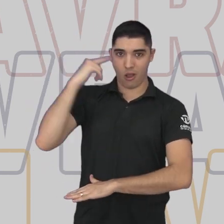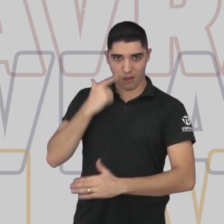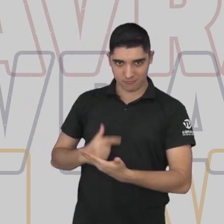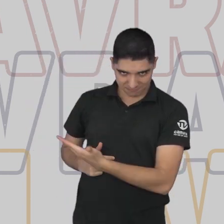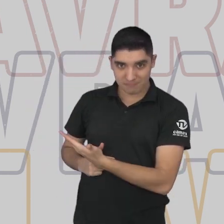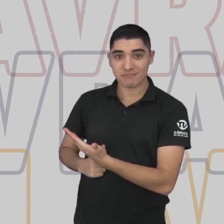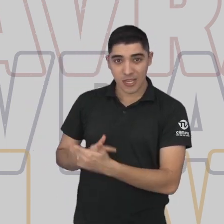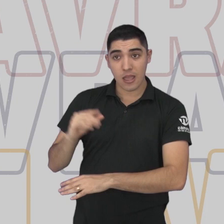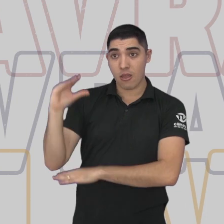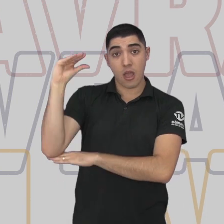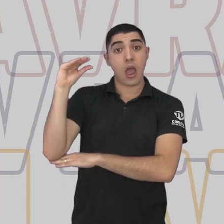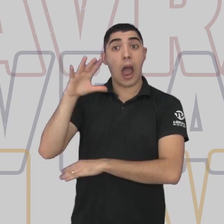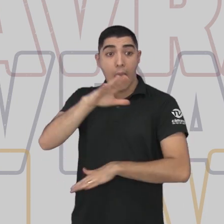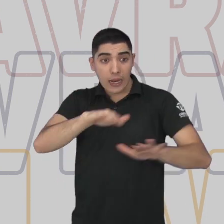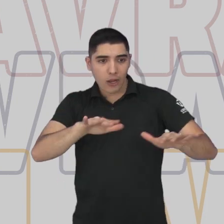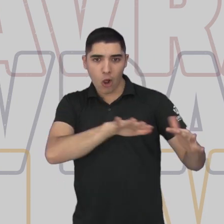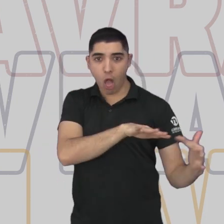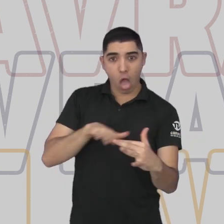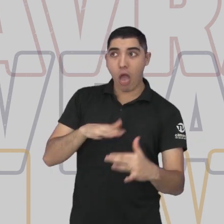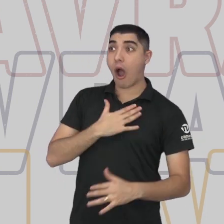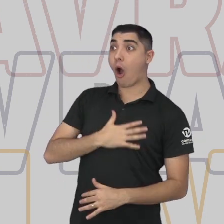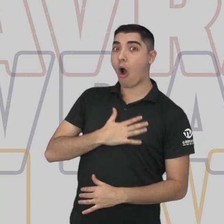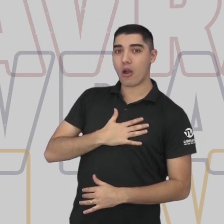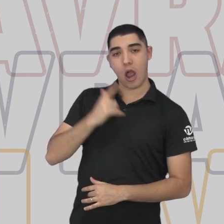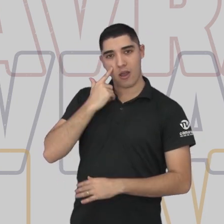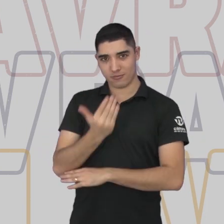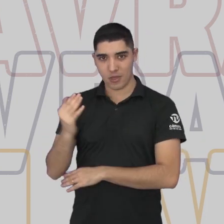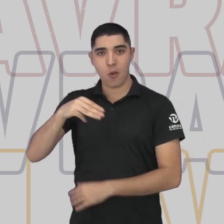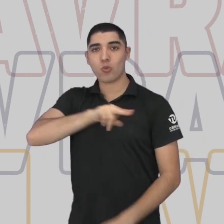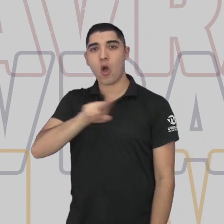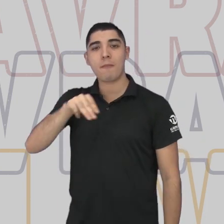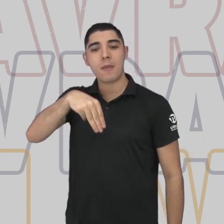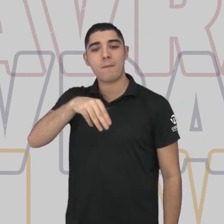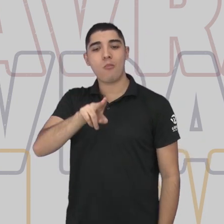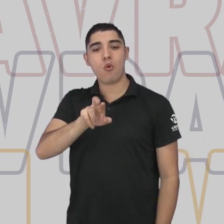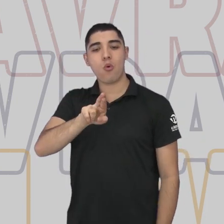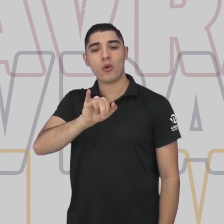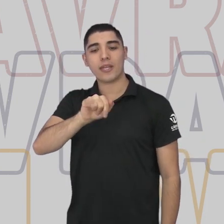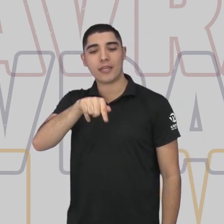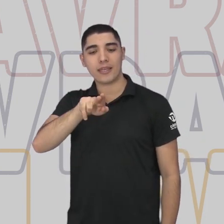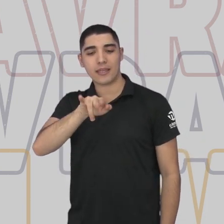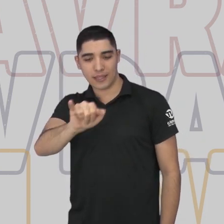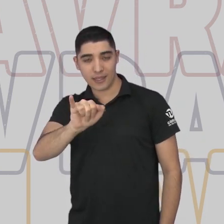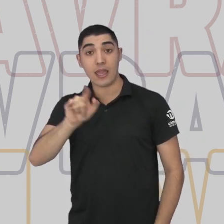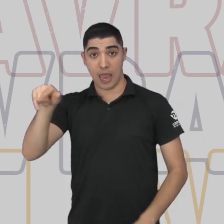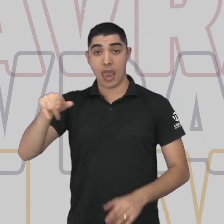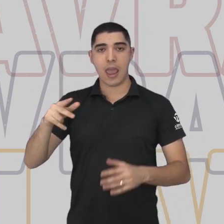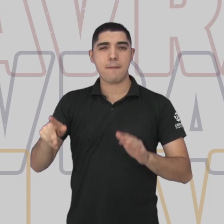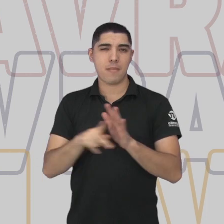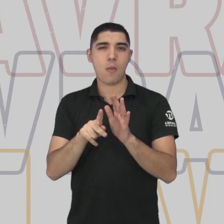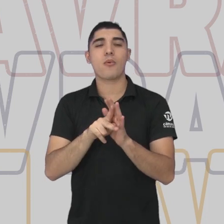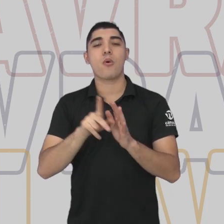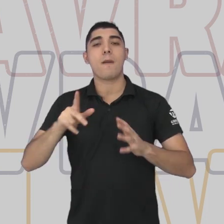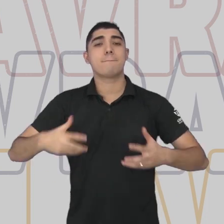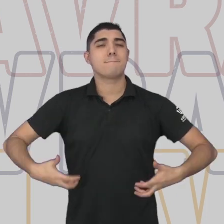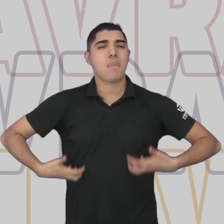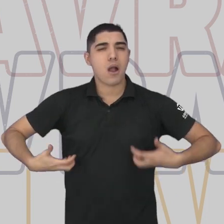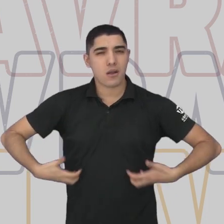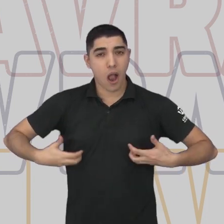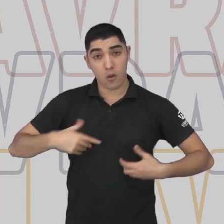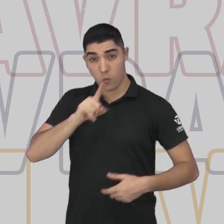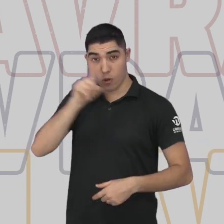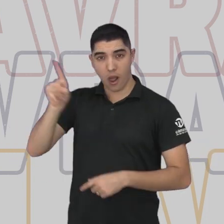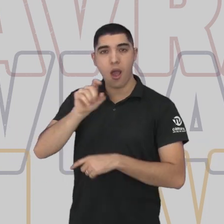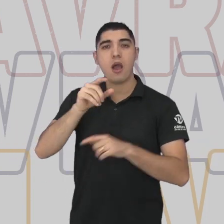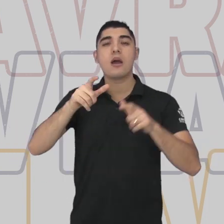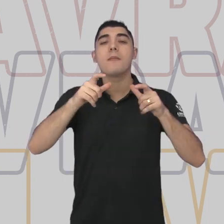e as crianças acabam vendo e gostando, né? Então, eu utilizo. Esse aqui é o muriqui. O muriqui é de São Francisco Xavier, é um macaco que a